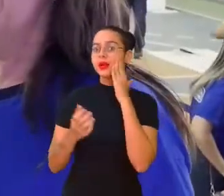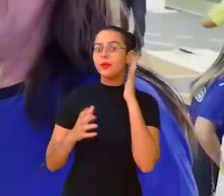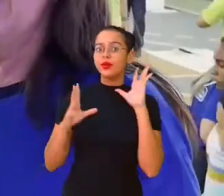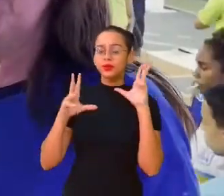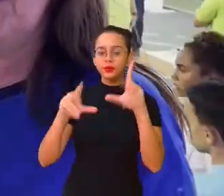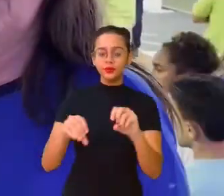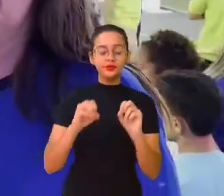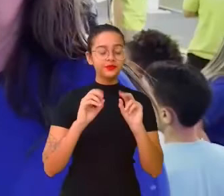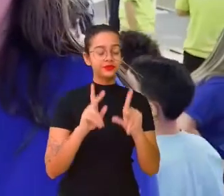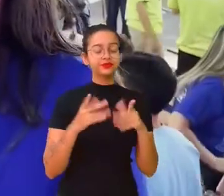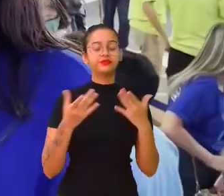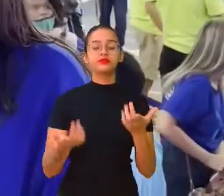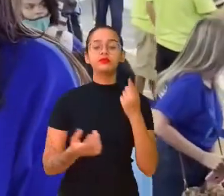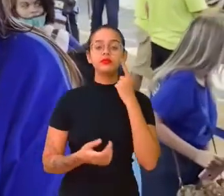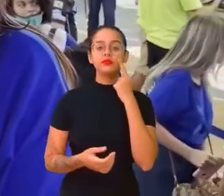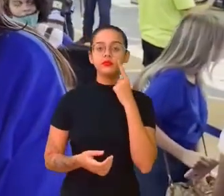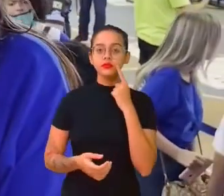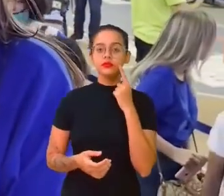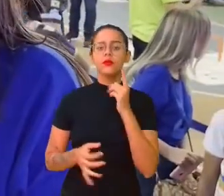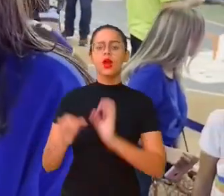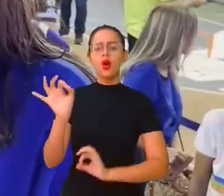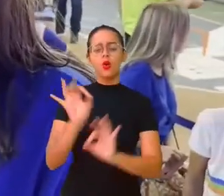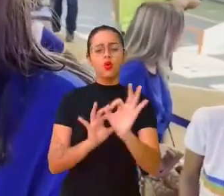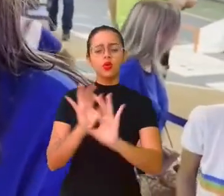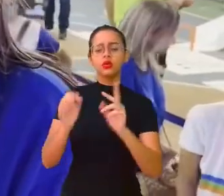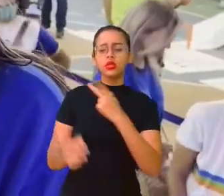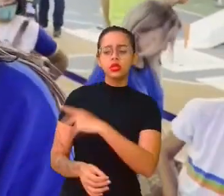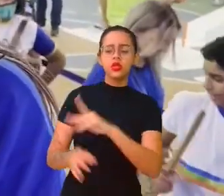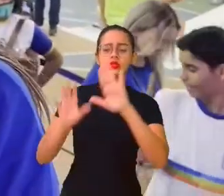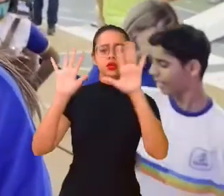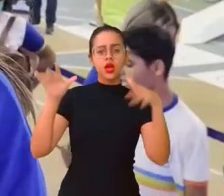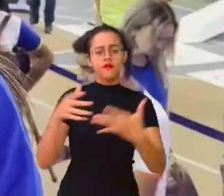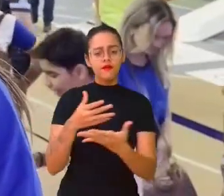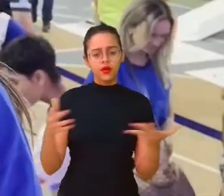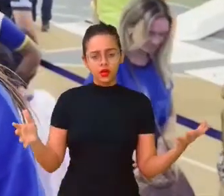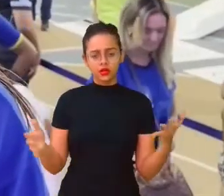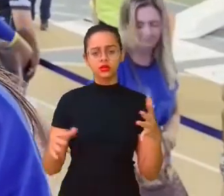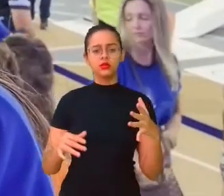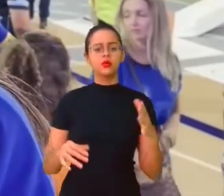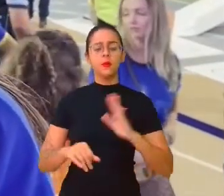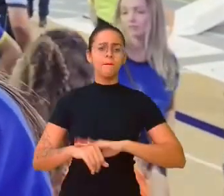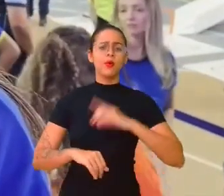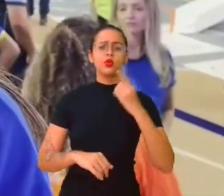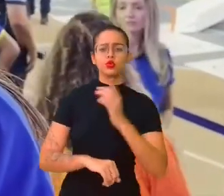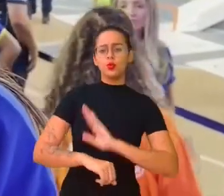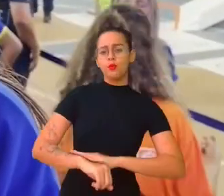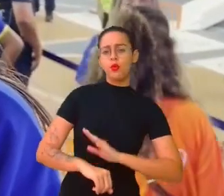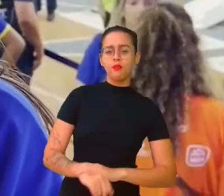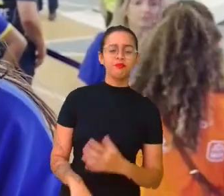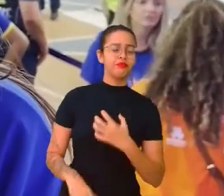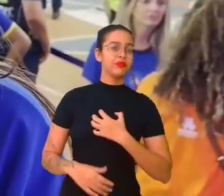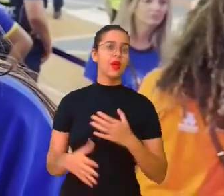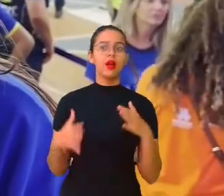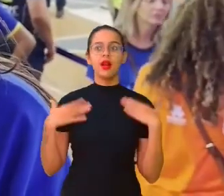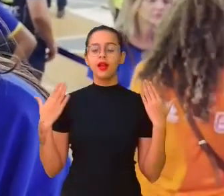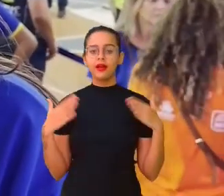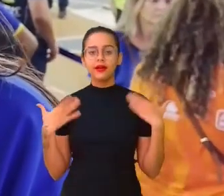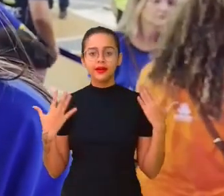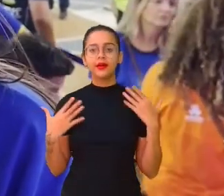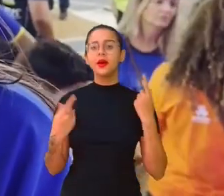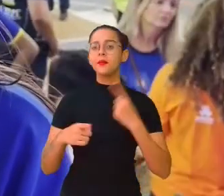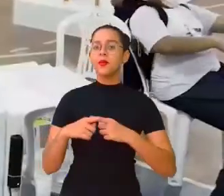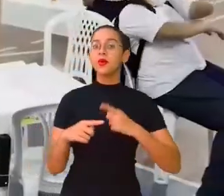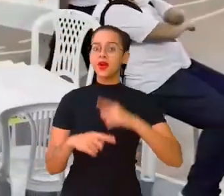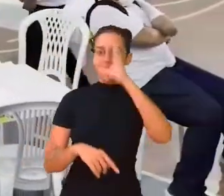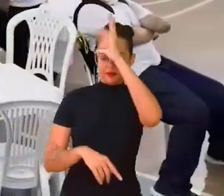Ok. Gente, a organização desse evento é mais um momento de pura alegria, porque a Prefeitura